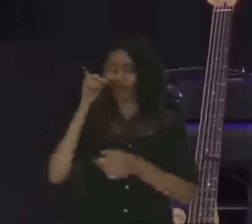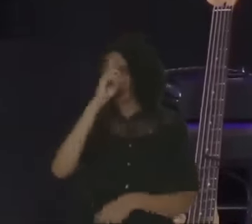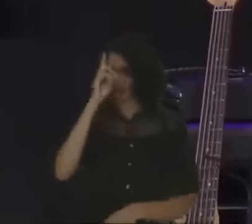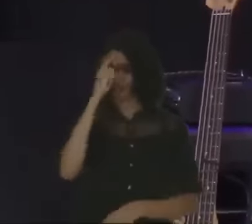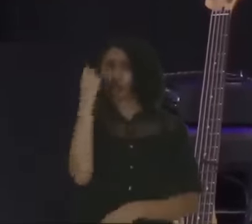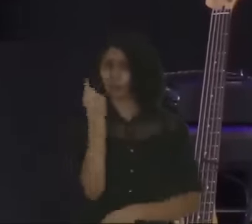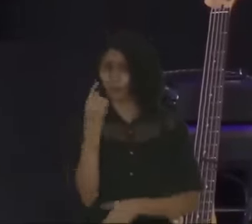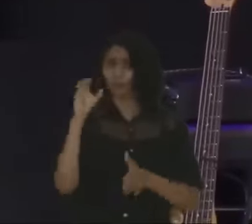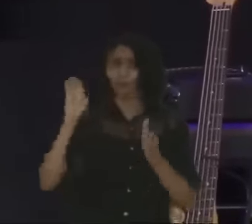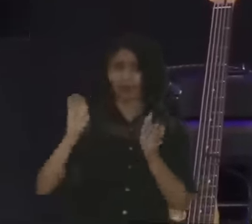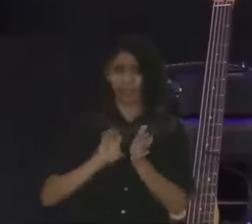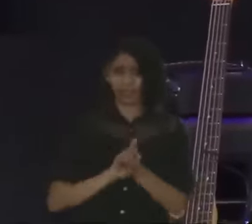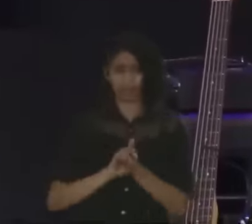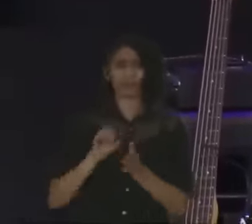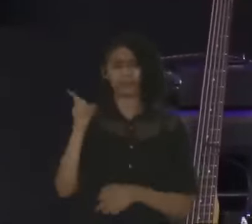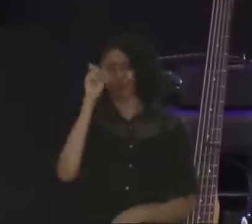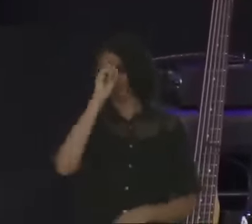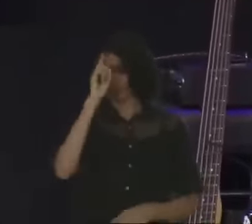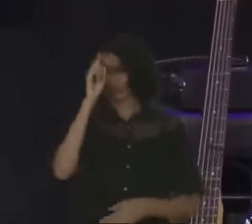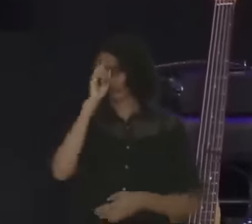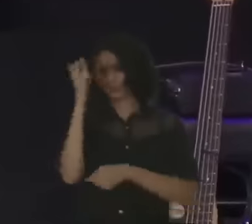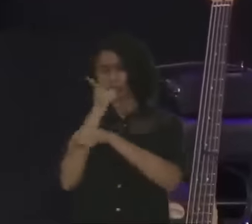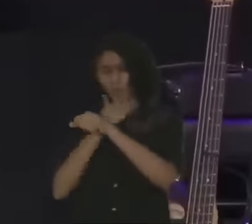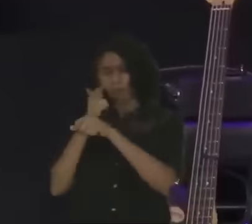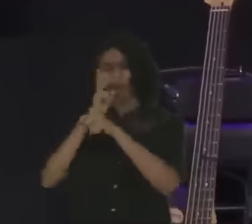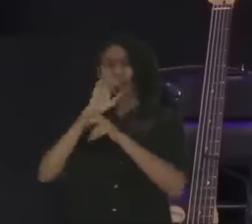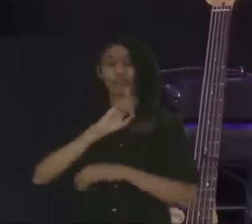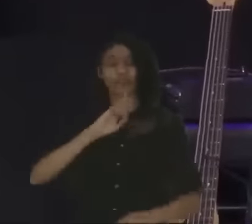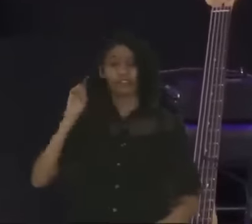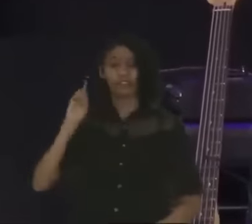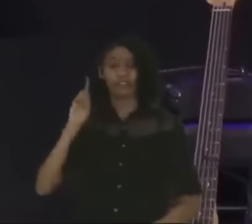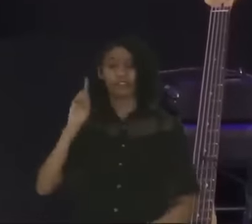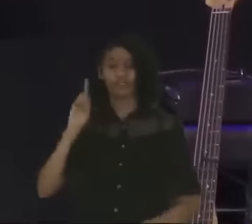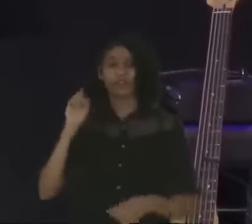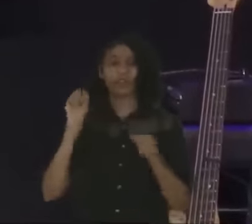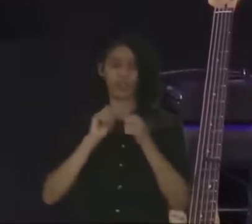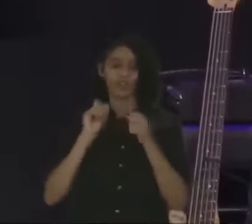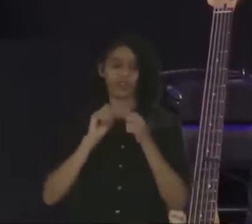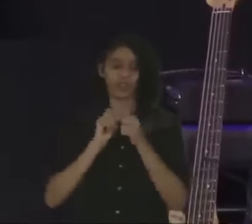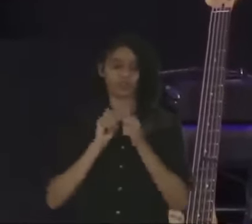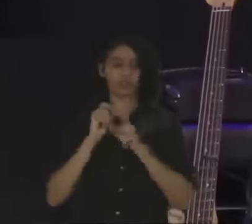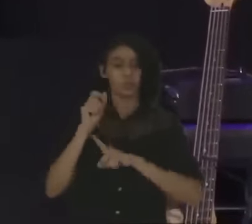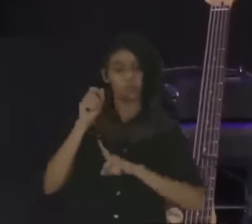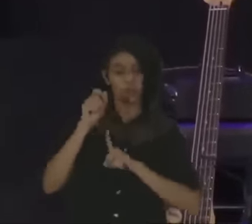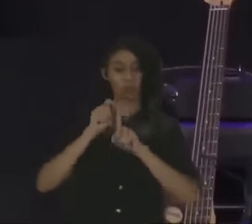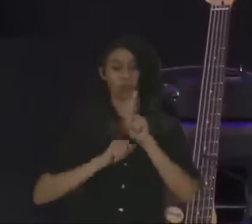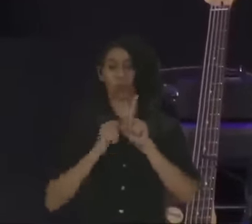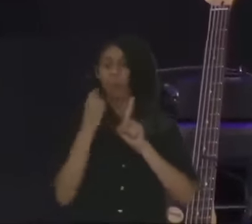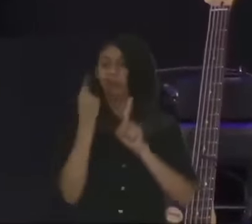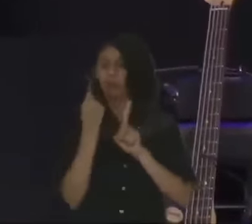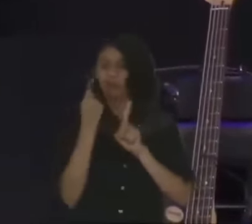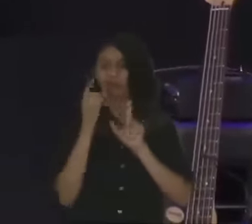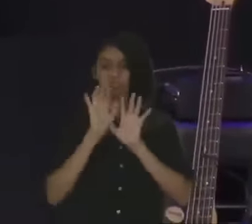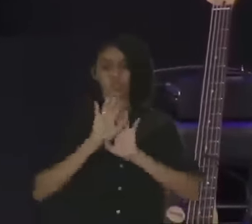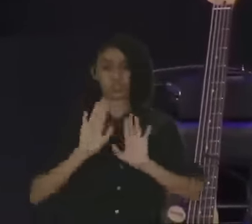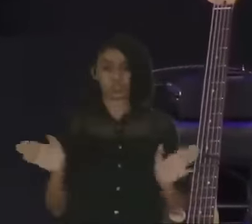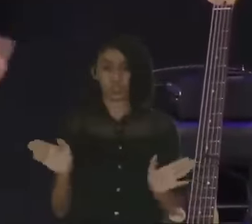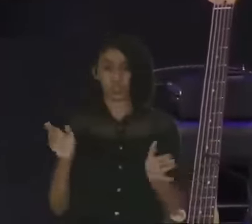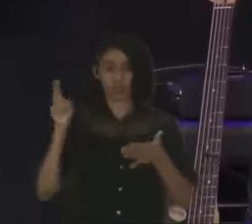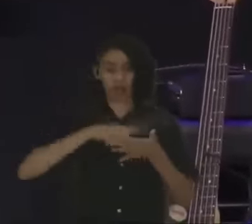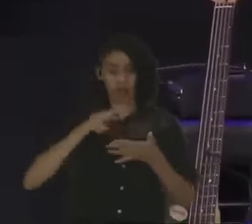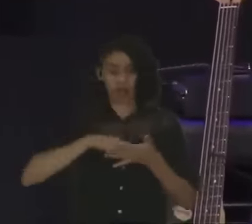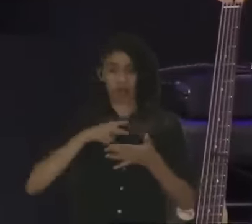Deus e buscando a Deus todo dia um pouquinho do que passar um mês se matando crente profeta cheio do fogo Eita queimou queimou se chegar